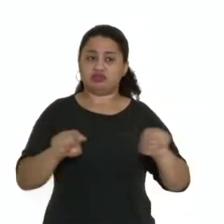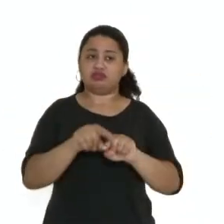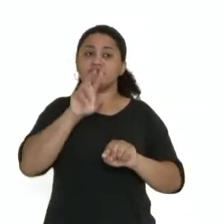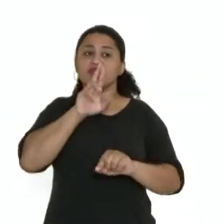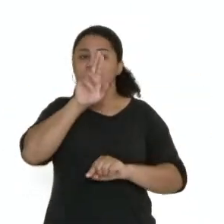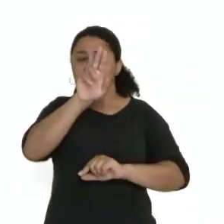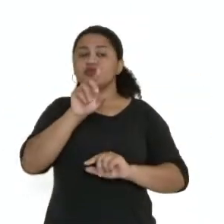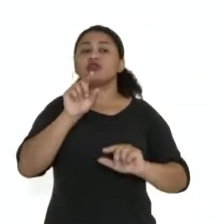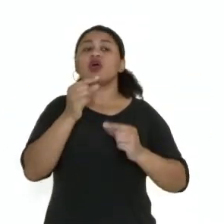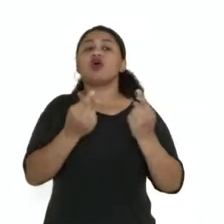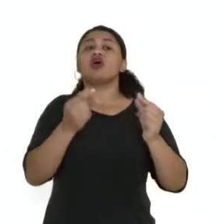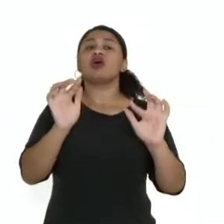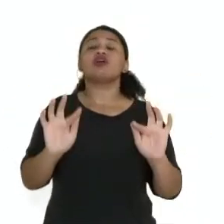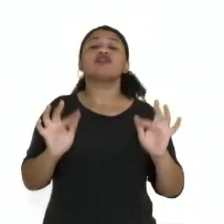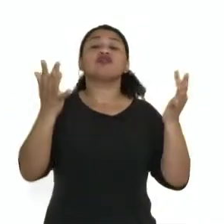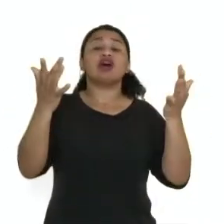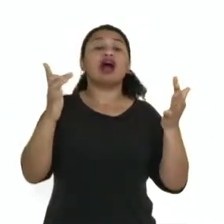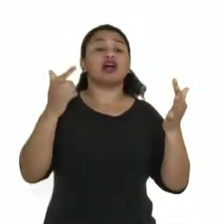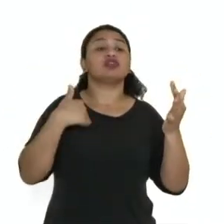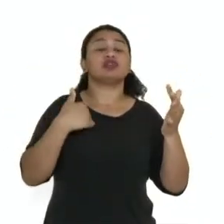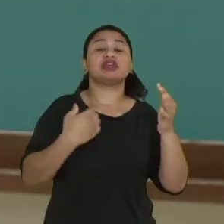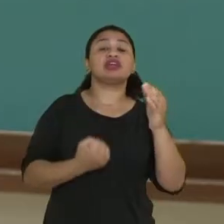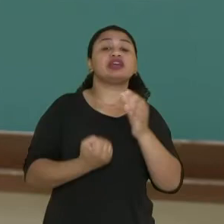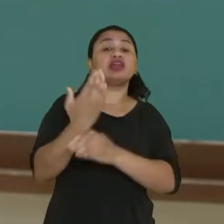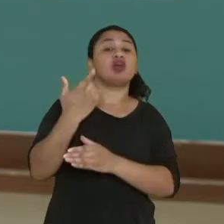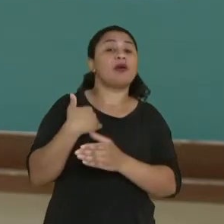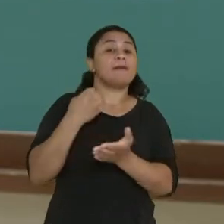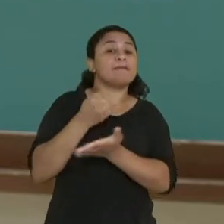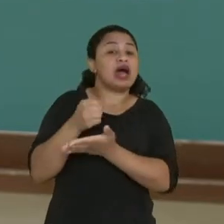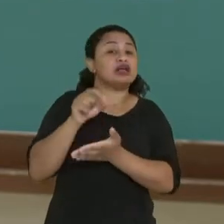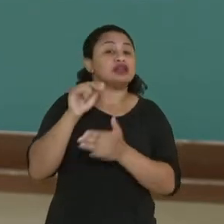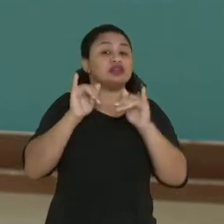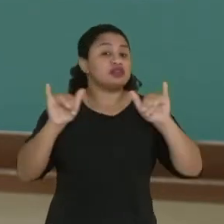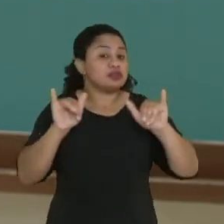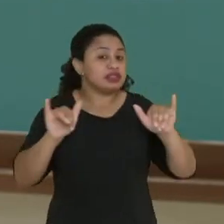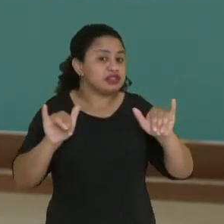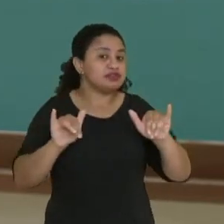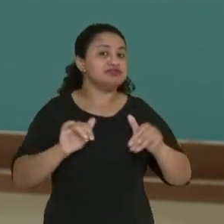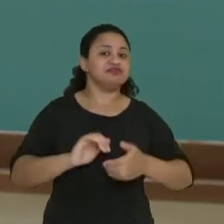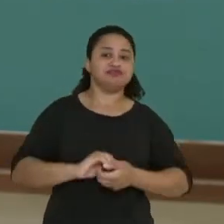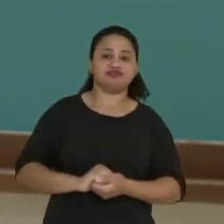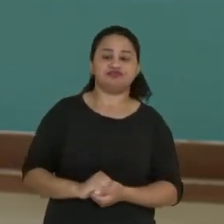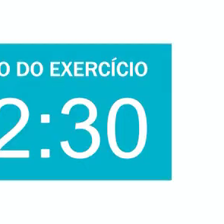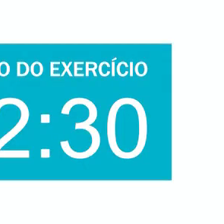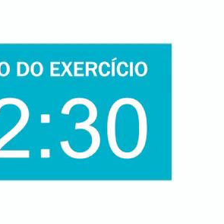aqui para mim. Que fato originou esta notícia? Já voltamos.